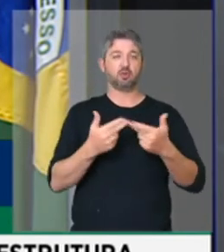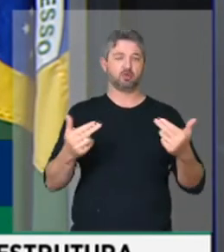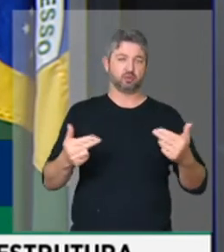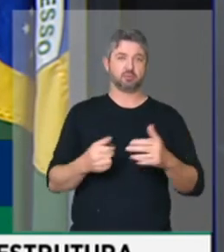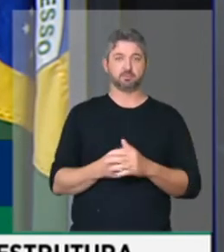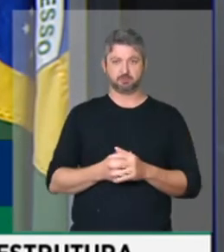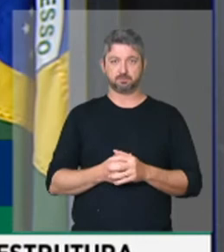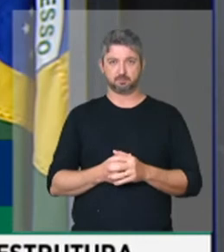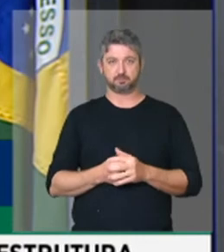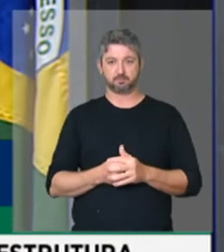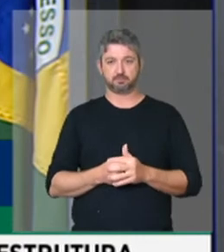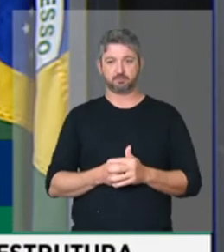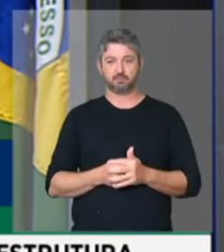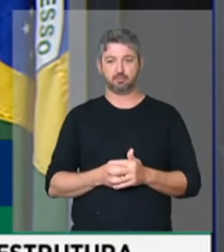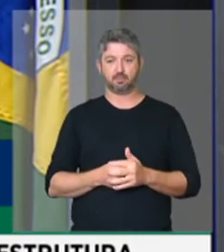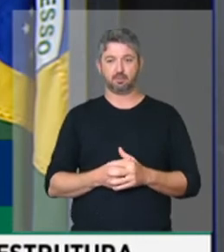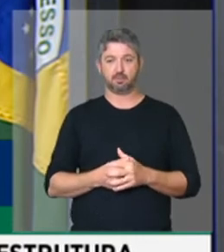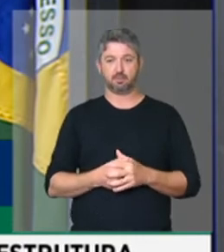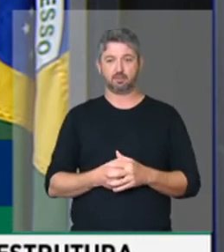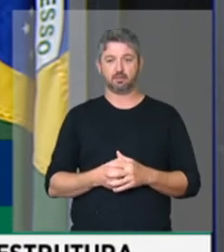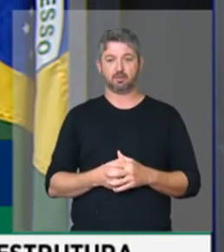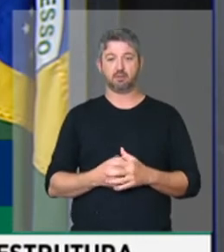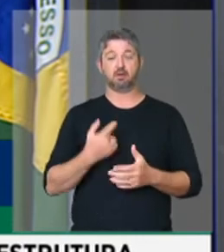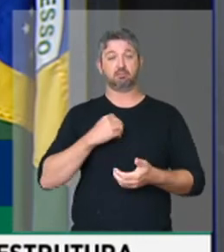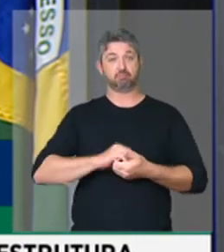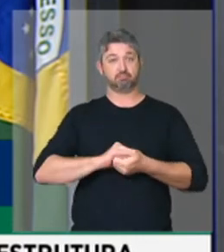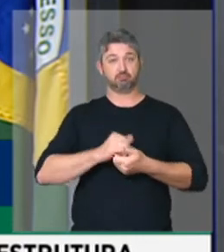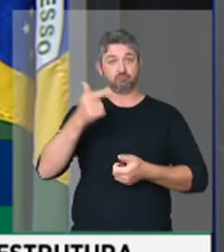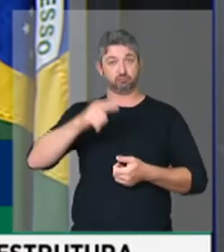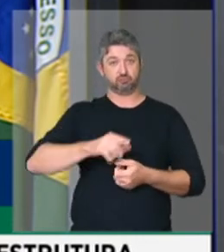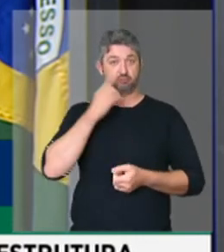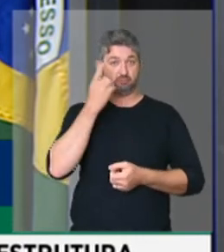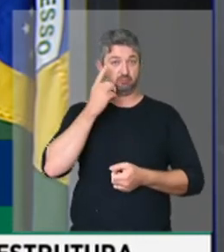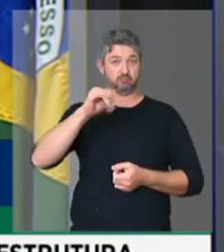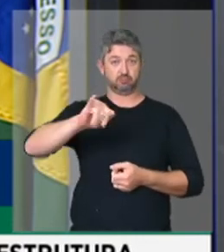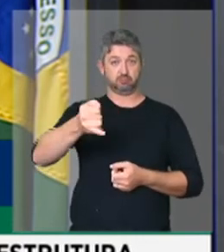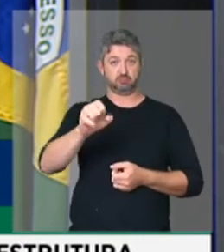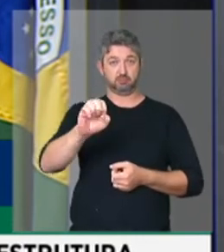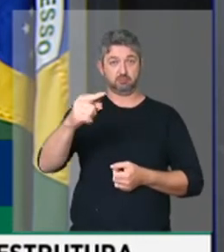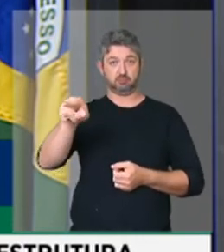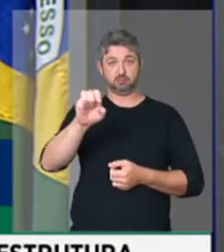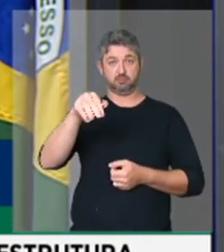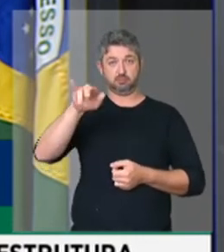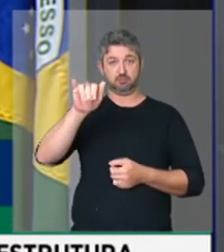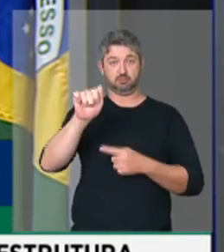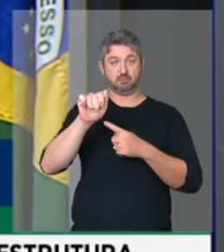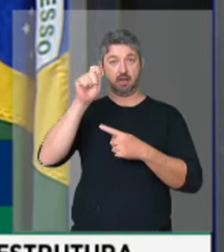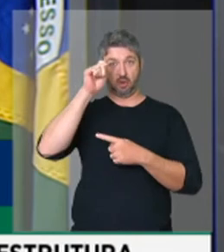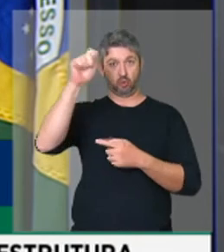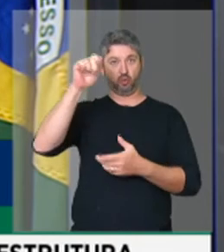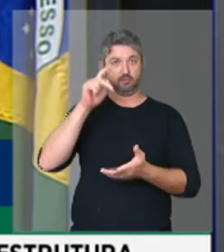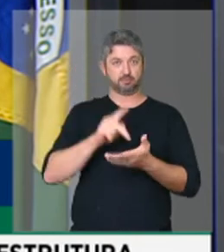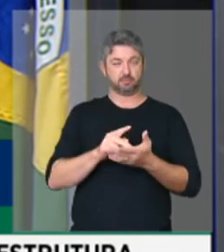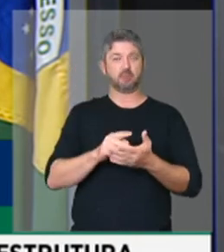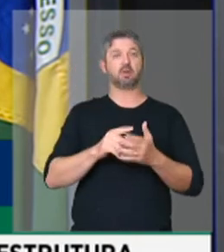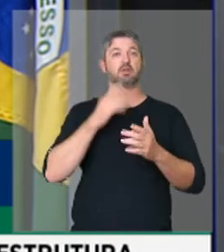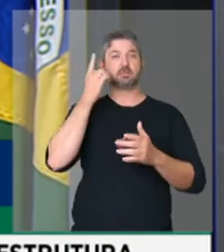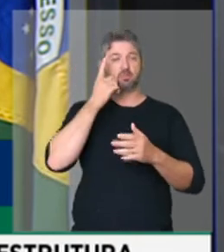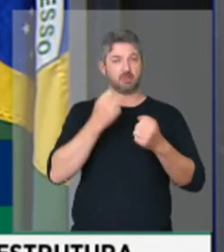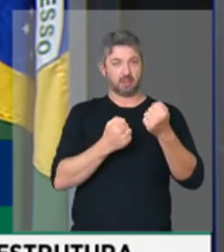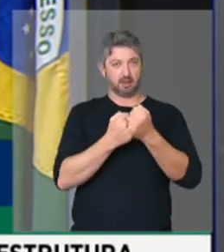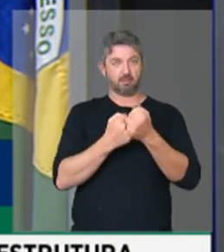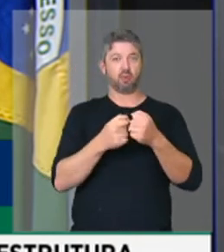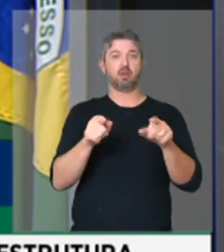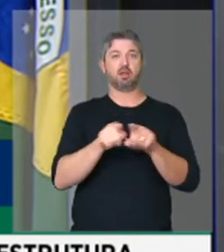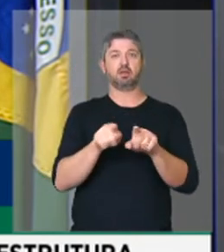Senhor Presidente, eu reitero a saudação ao deputado João Maia, autor do projeto, aos deputados que o subscreveram, que eu